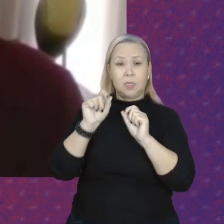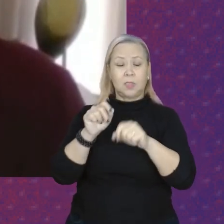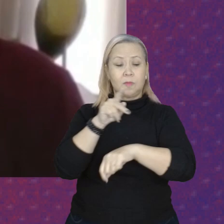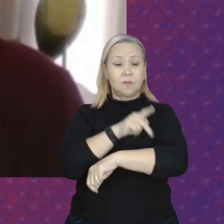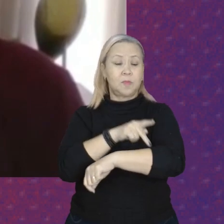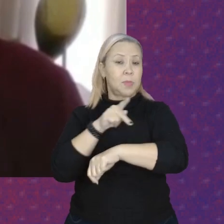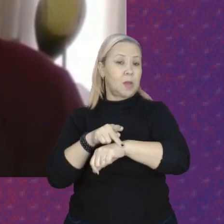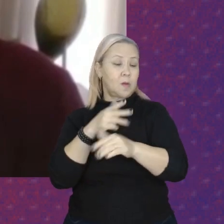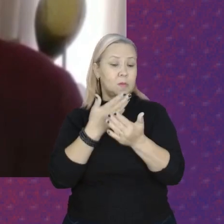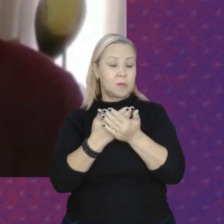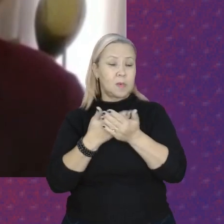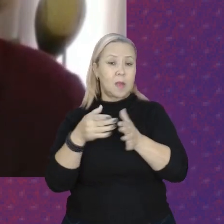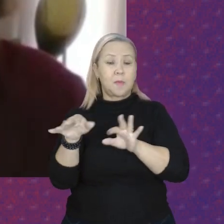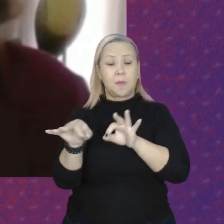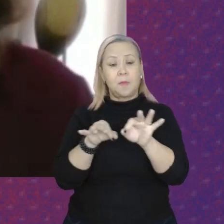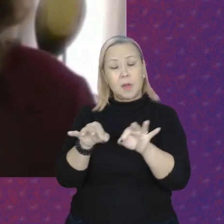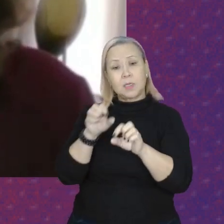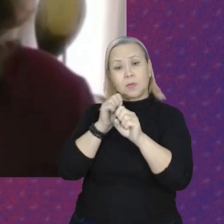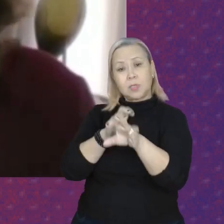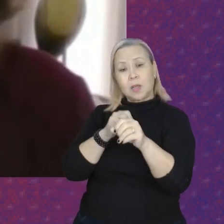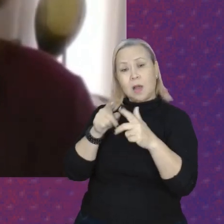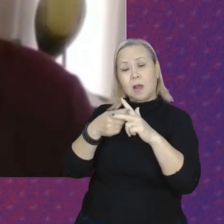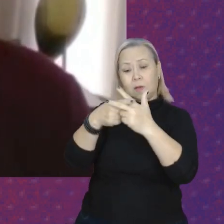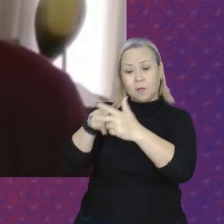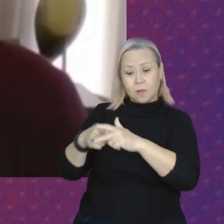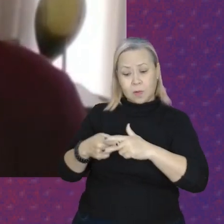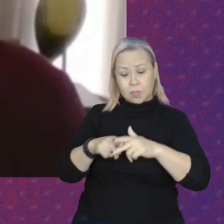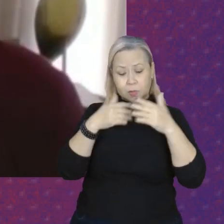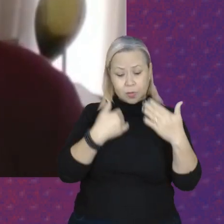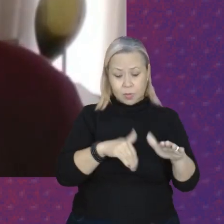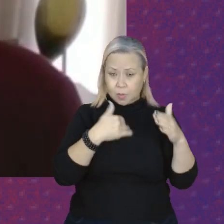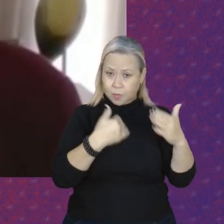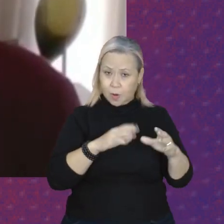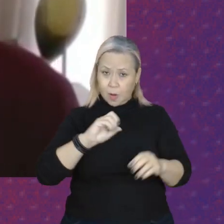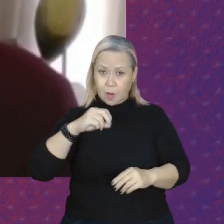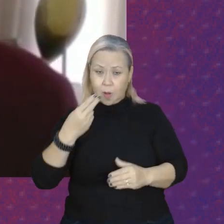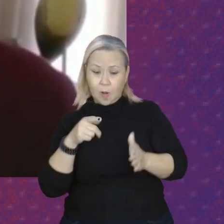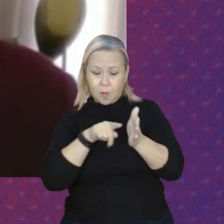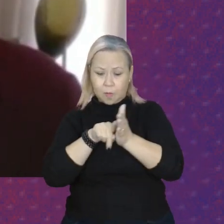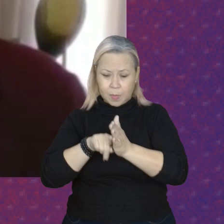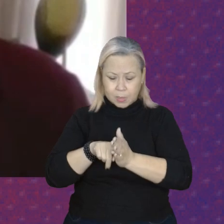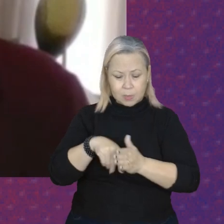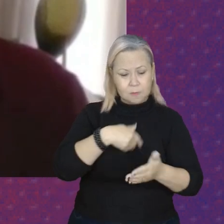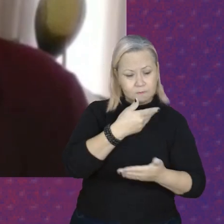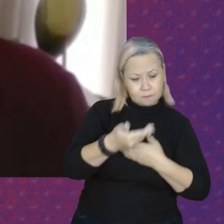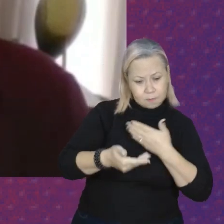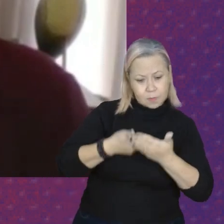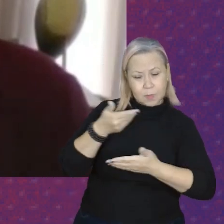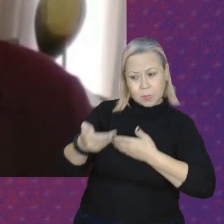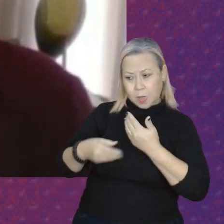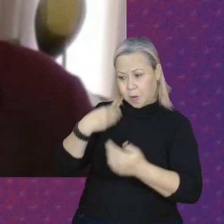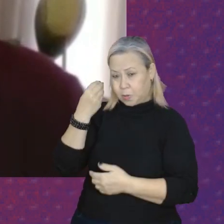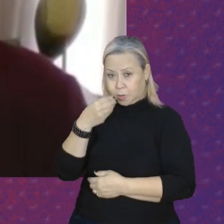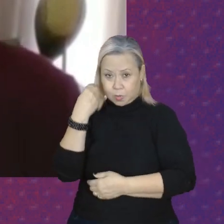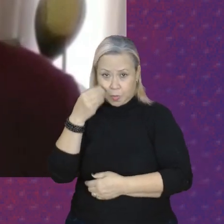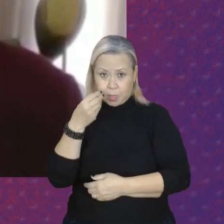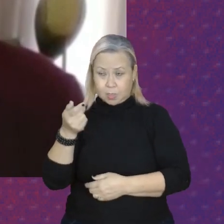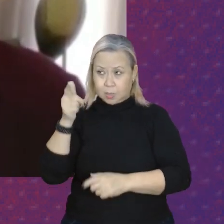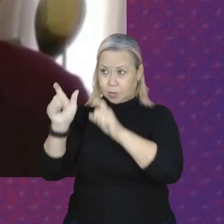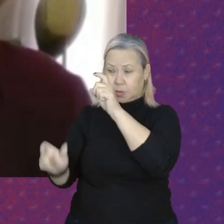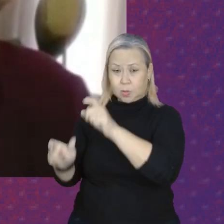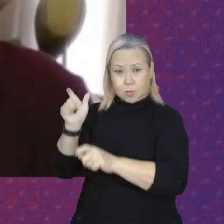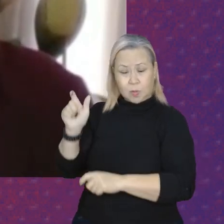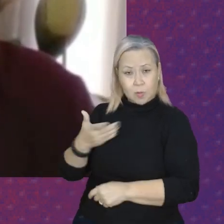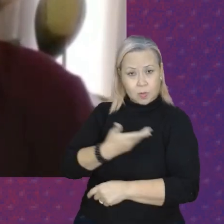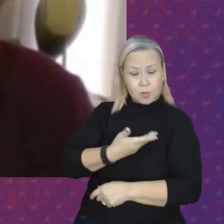é a preparação de aulas, a correção de provas, uma pesquisa, uma troca de experiências com outros colegas